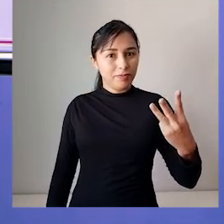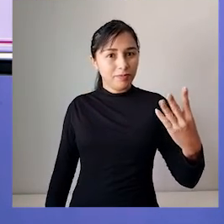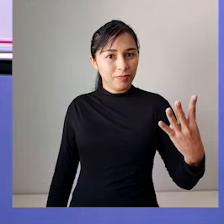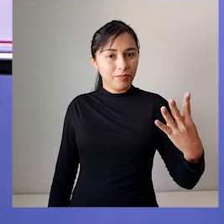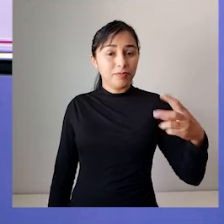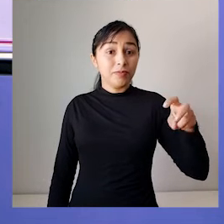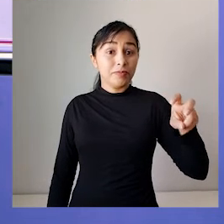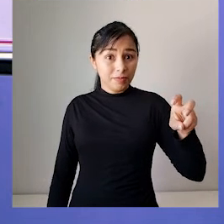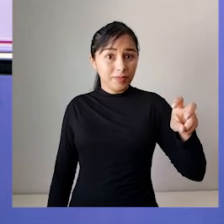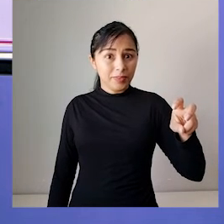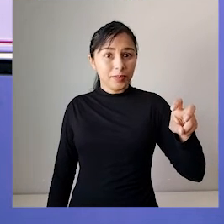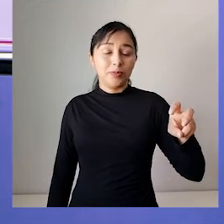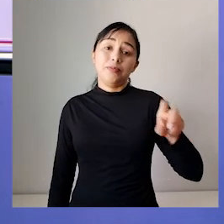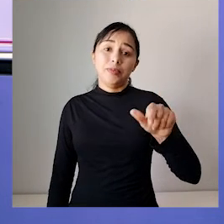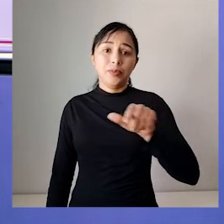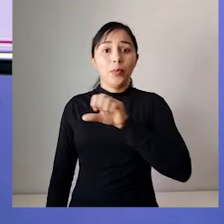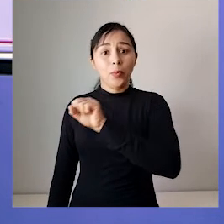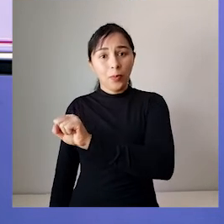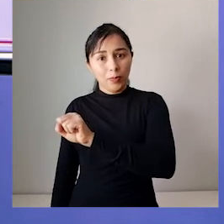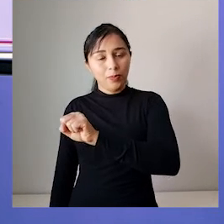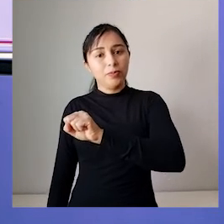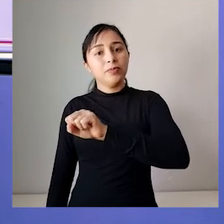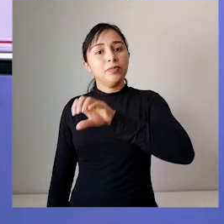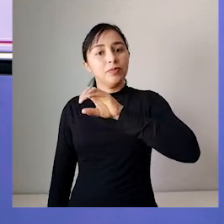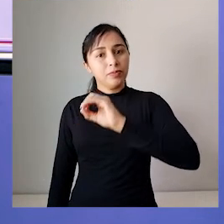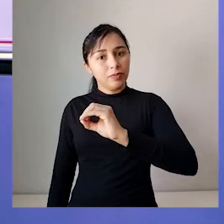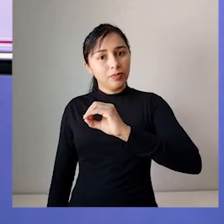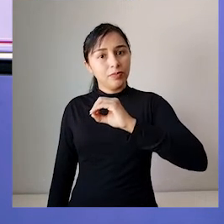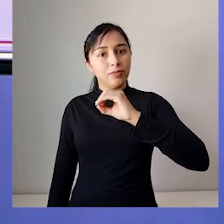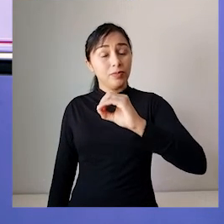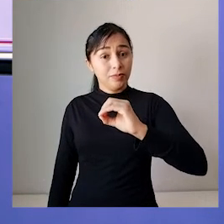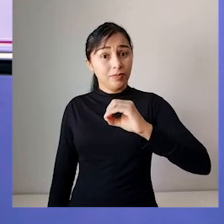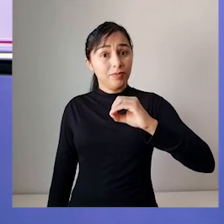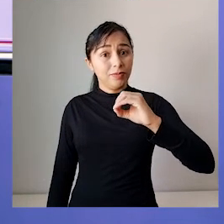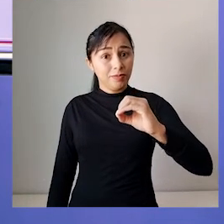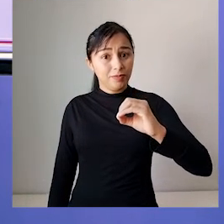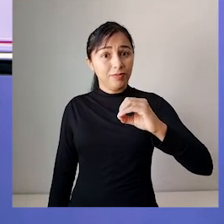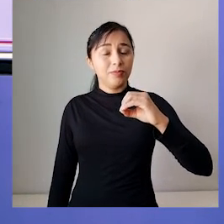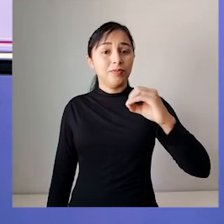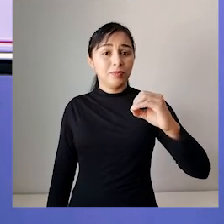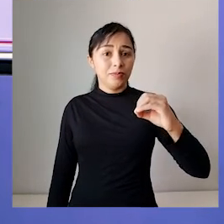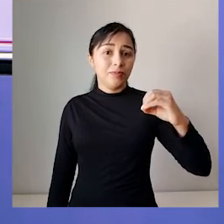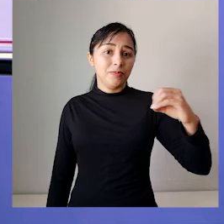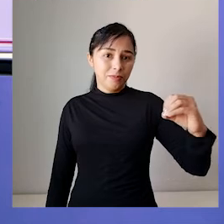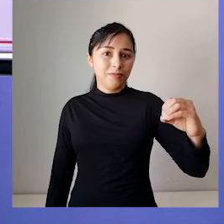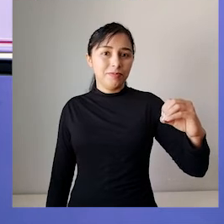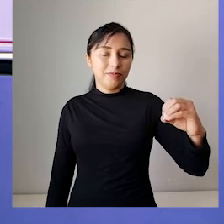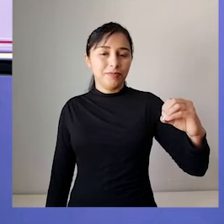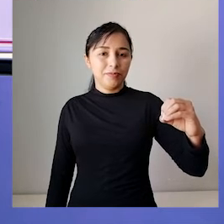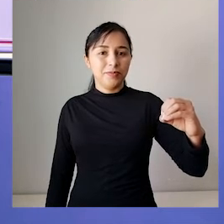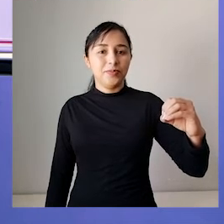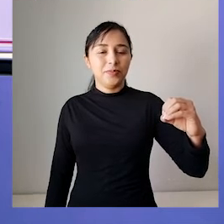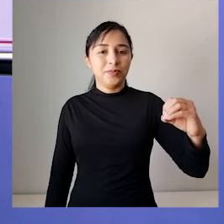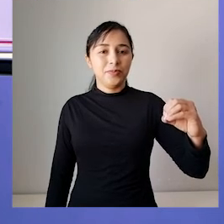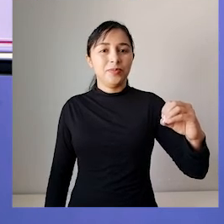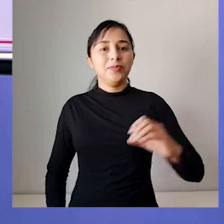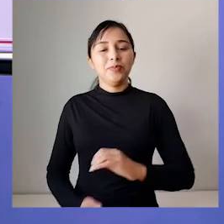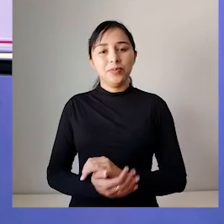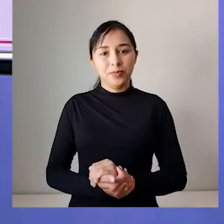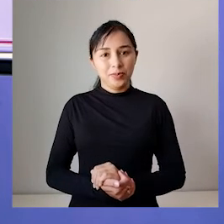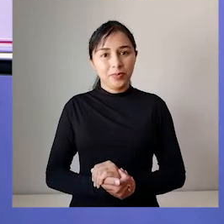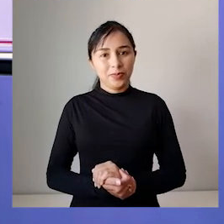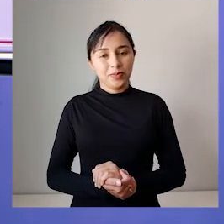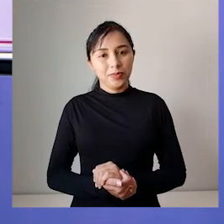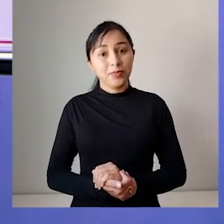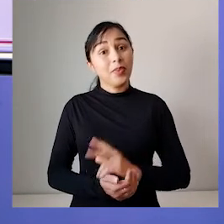5, serão 5 zeros. 1, 2, 3, 4, 5. Então,